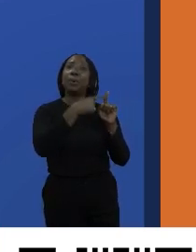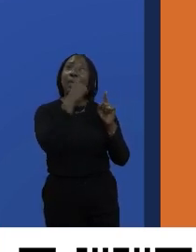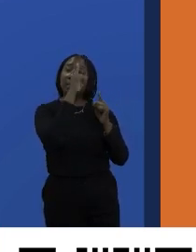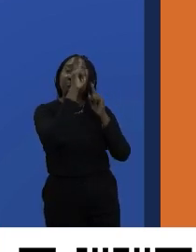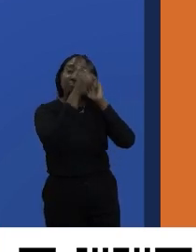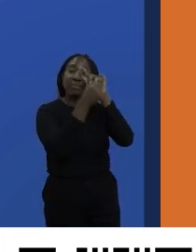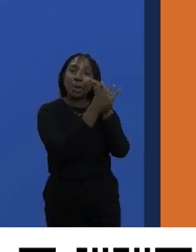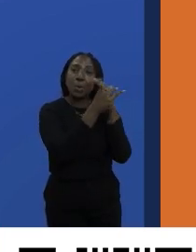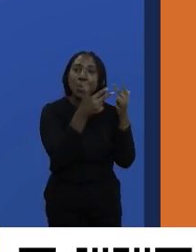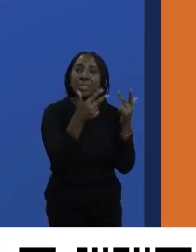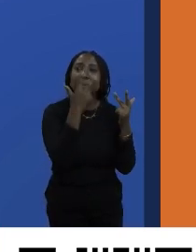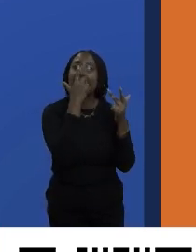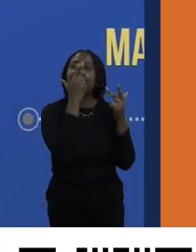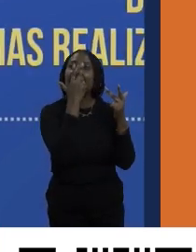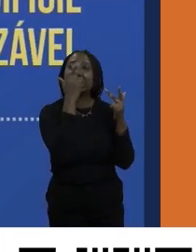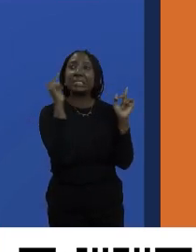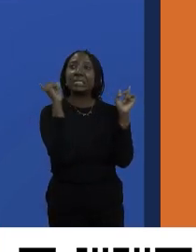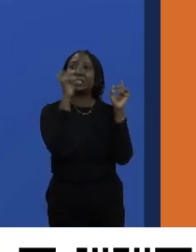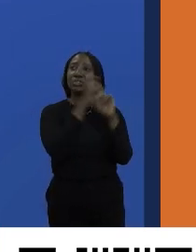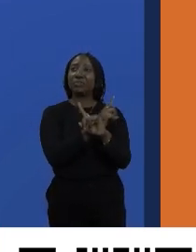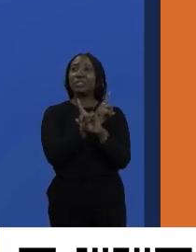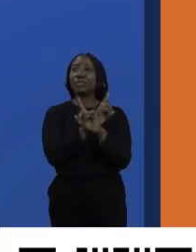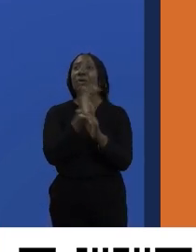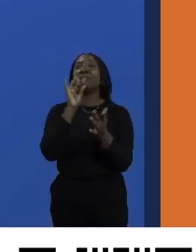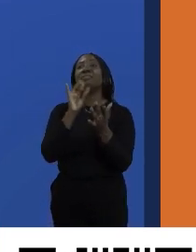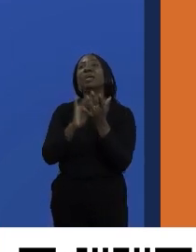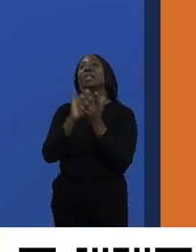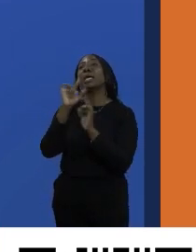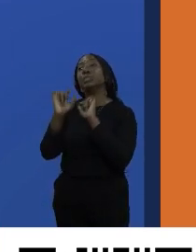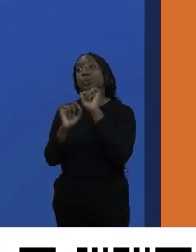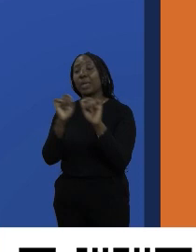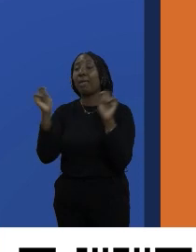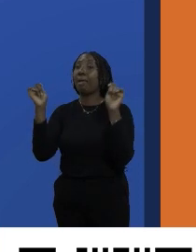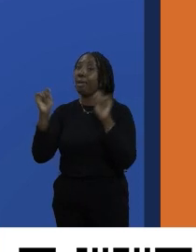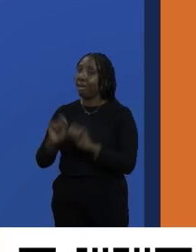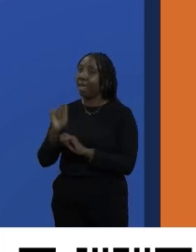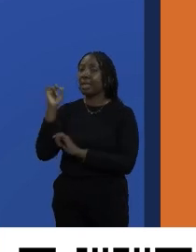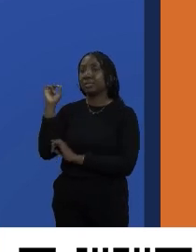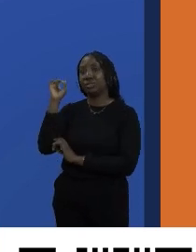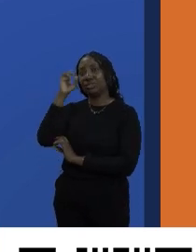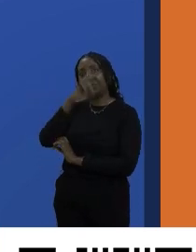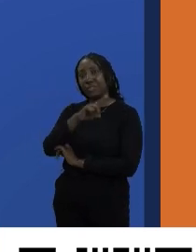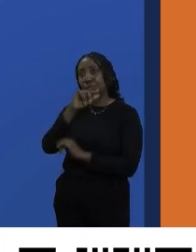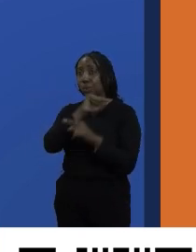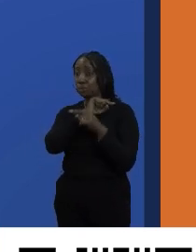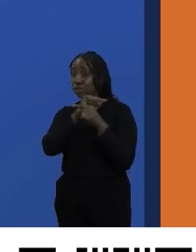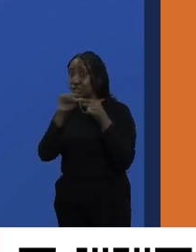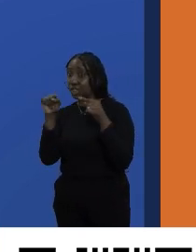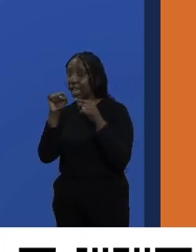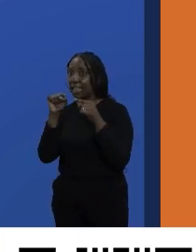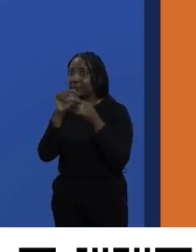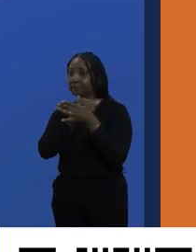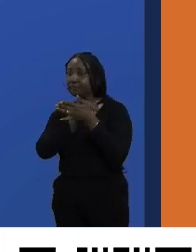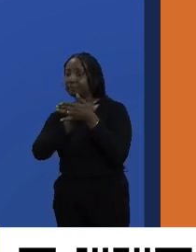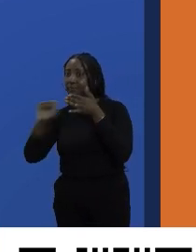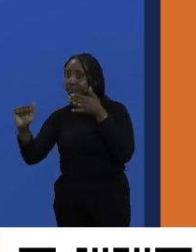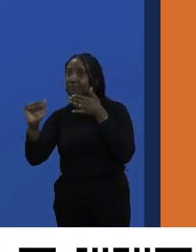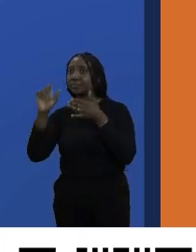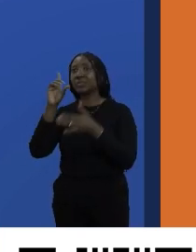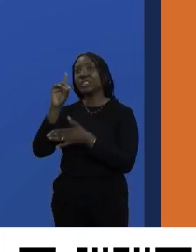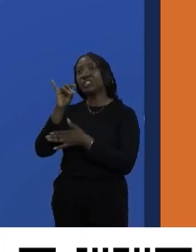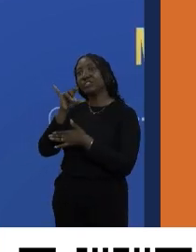dificuldade para vender facilidade. E, na verdade, gente, é difícil. E eu até cortei essa palavra difícil, porque eu acho que a gente podia